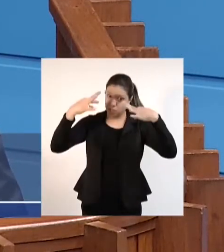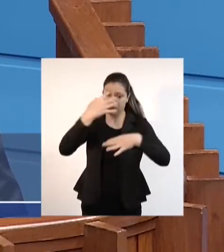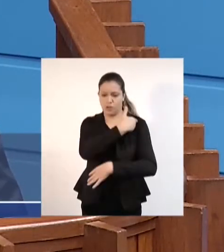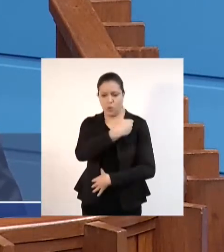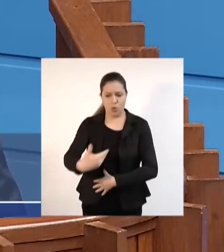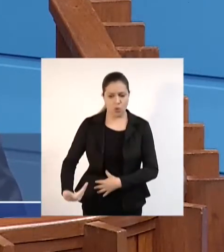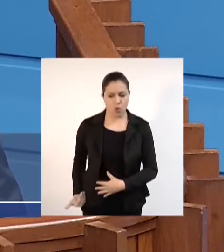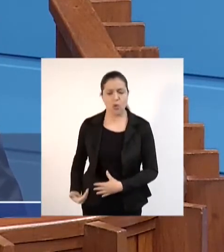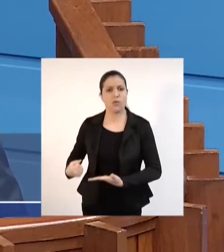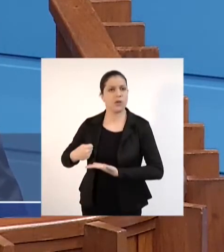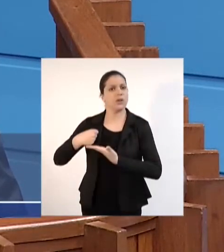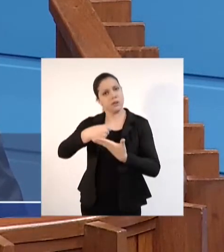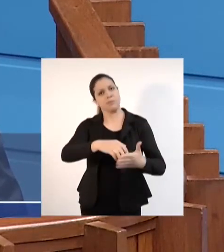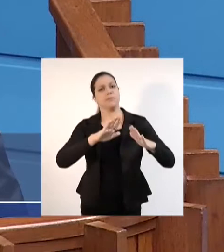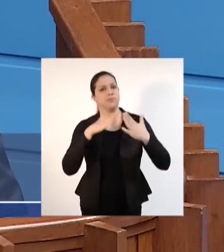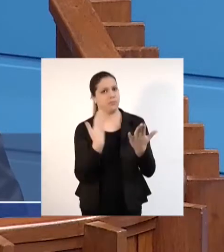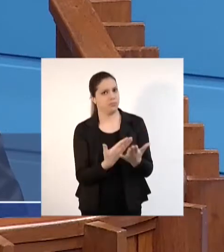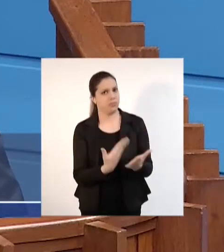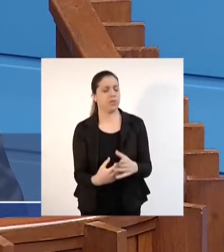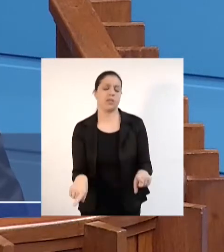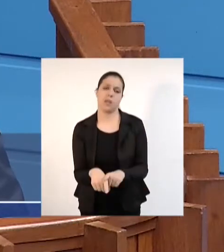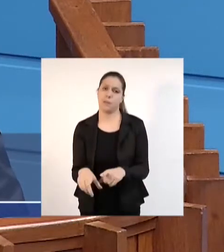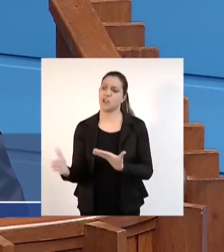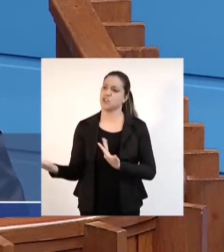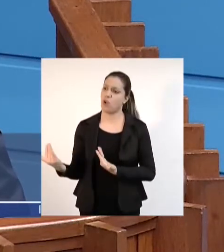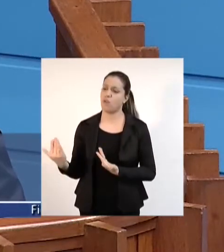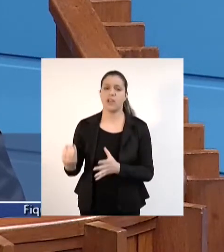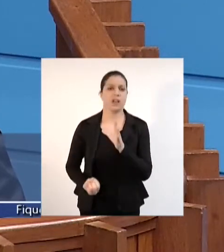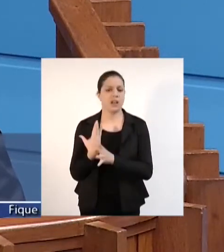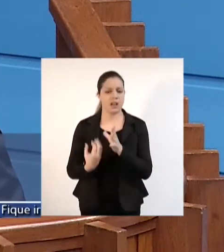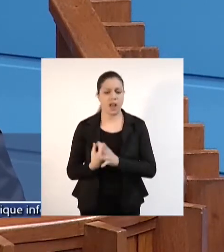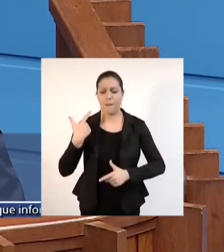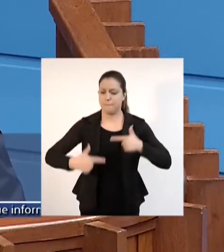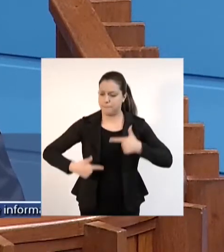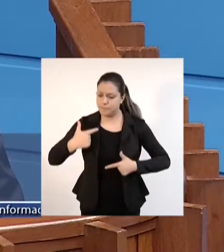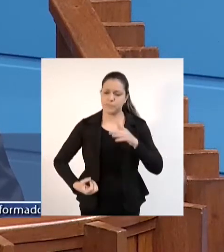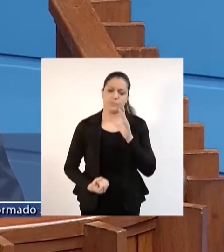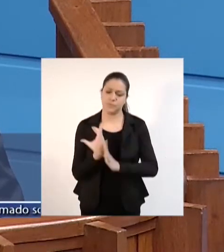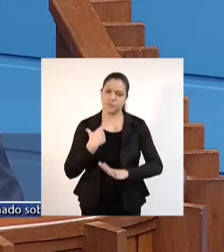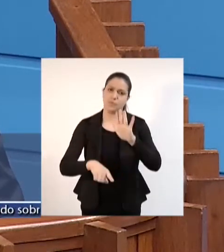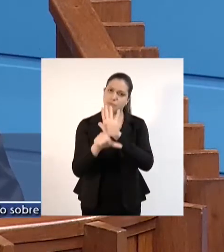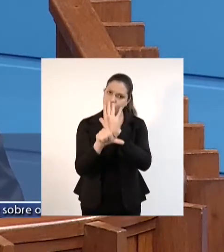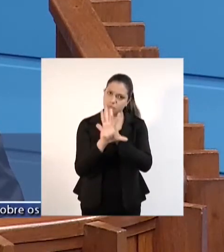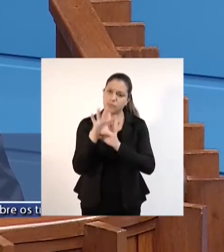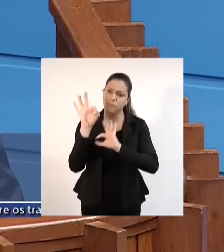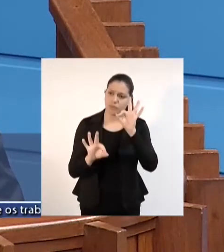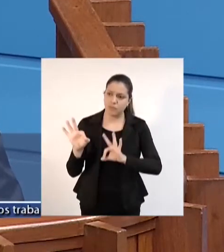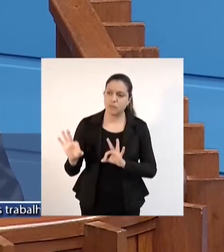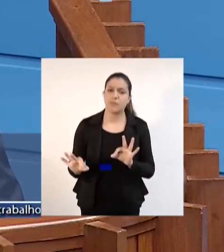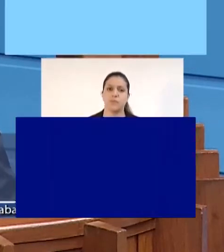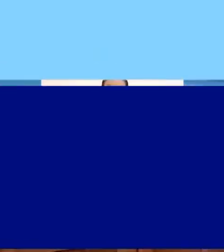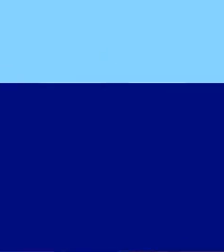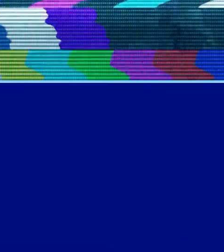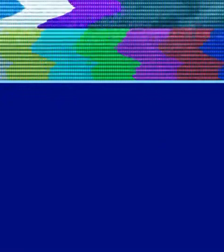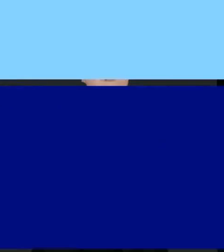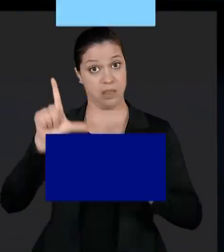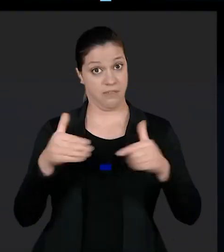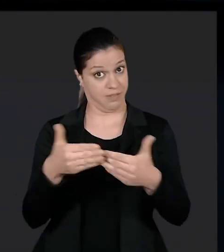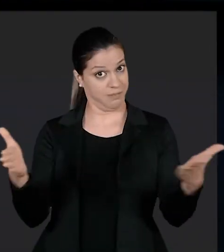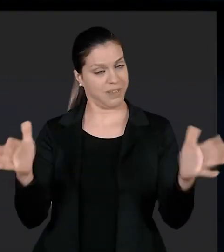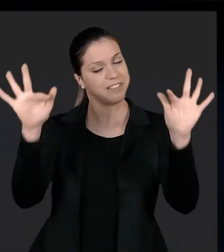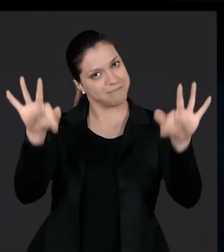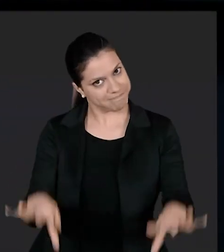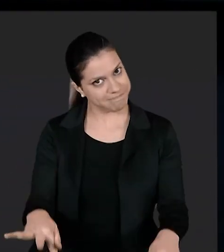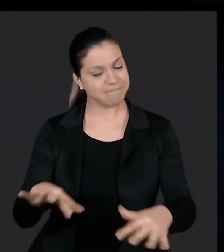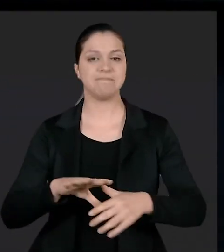Estado, para que políticas sejam empreendidas nesse setor cada vez mais e mais. O